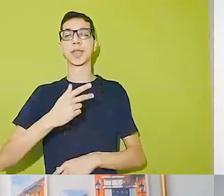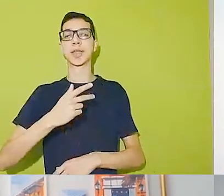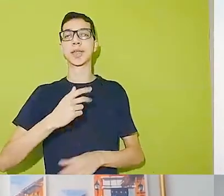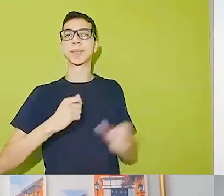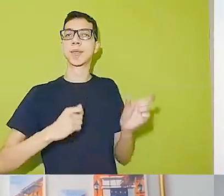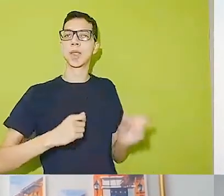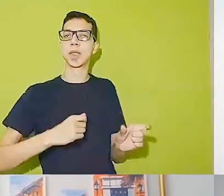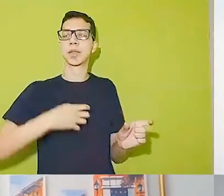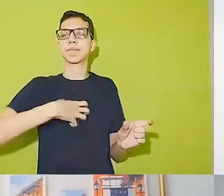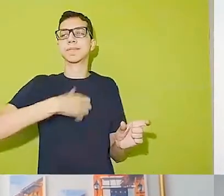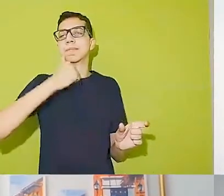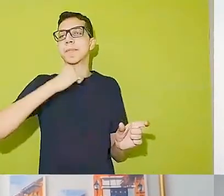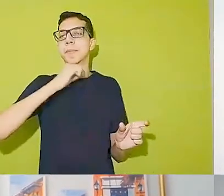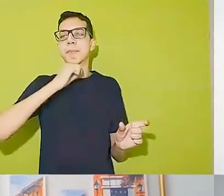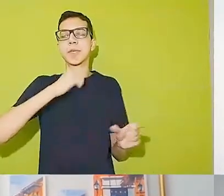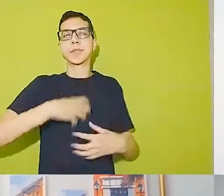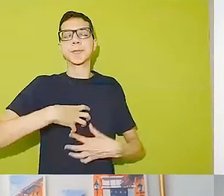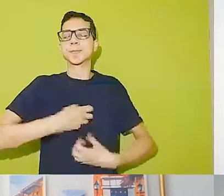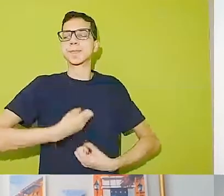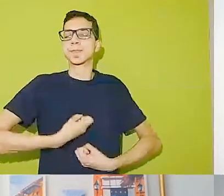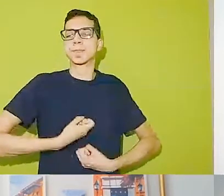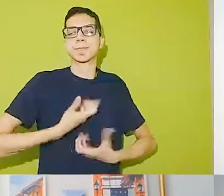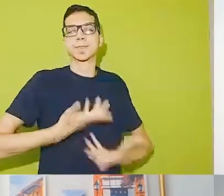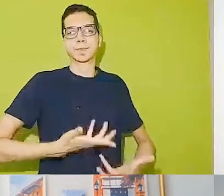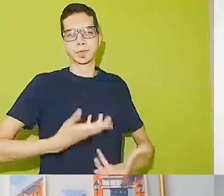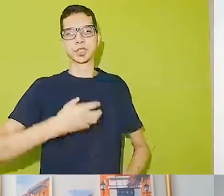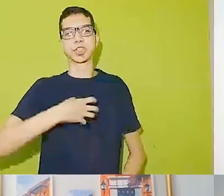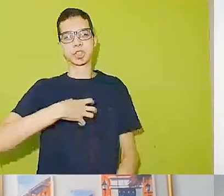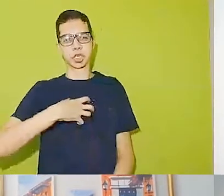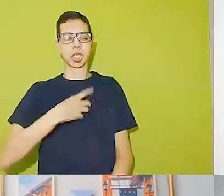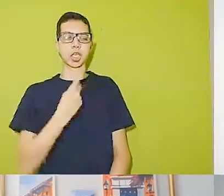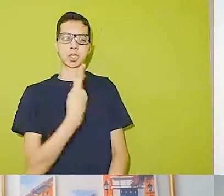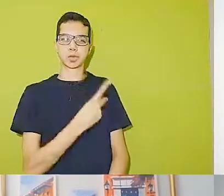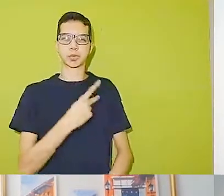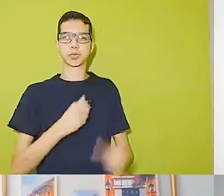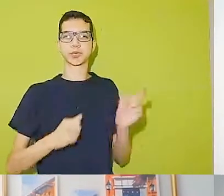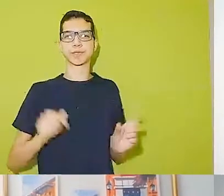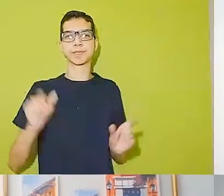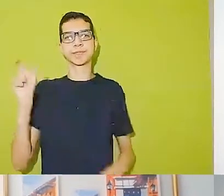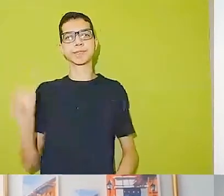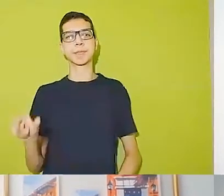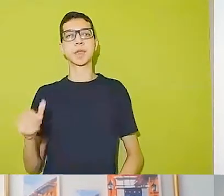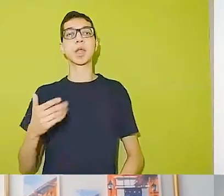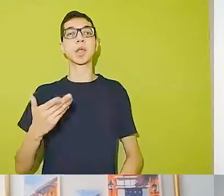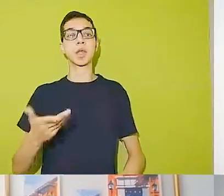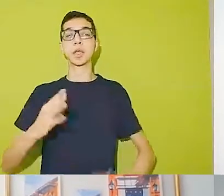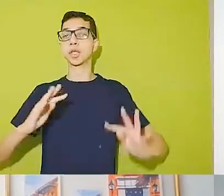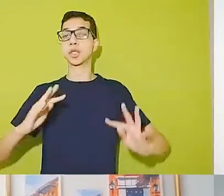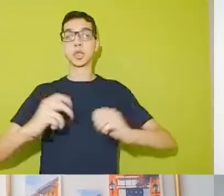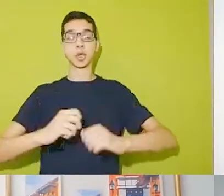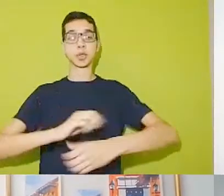registrar aqui. A todos os parceiros e parceiras que foram fundamentais para dar